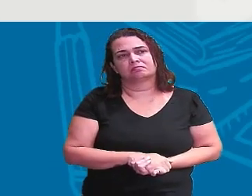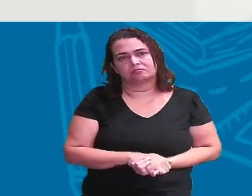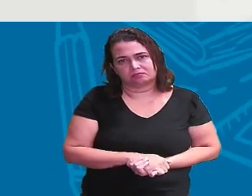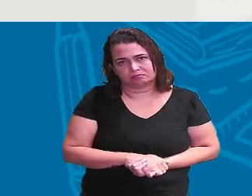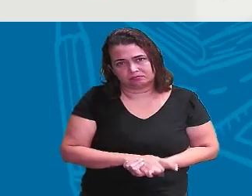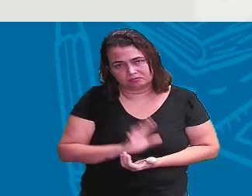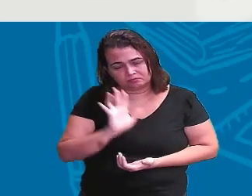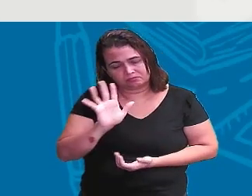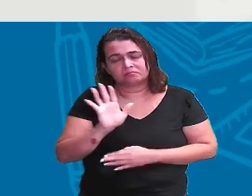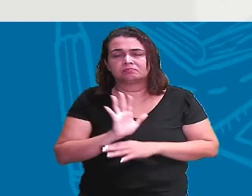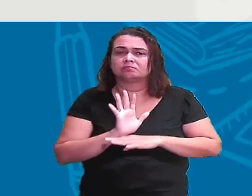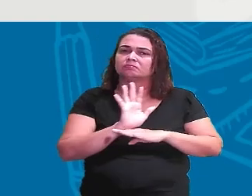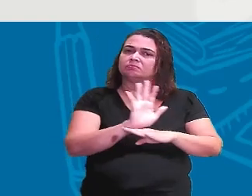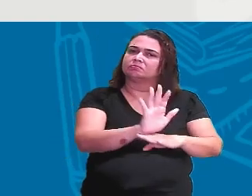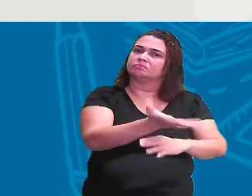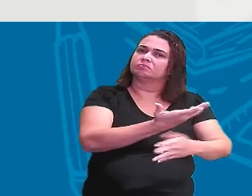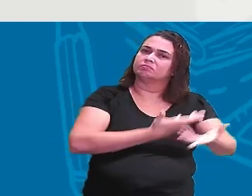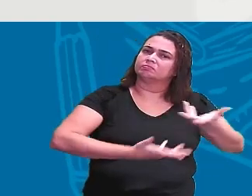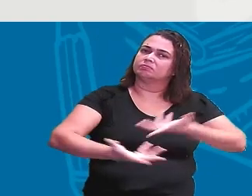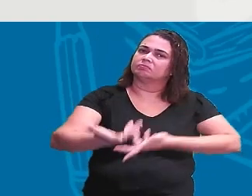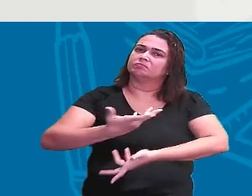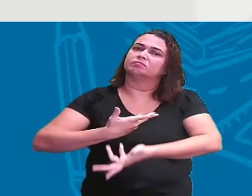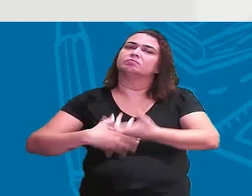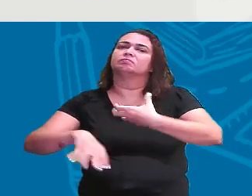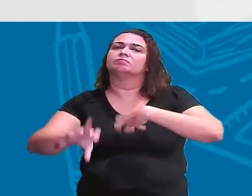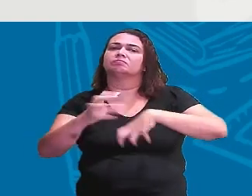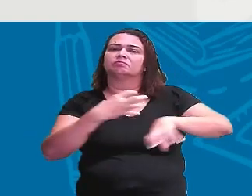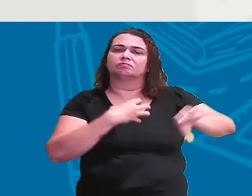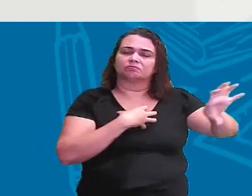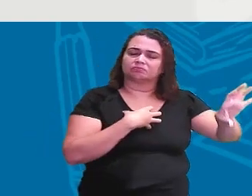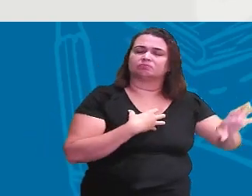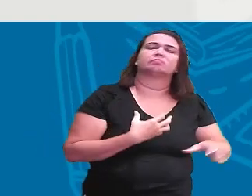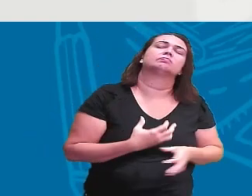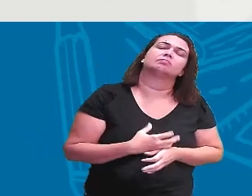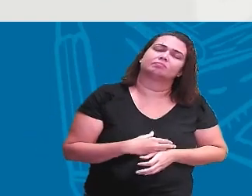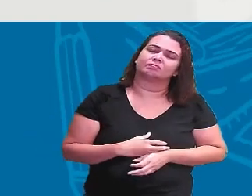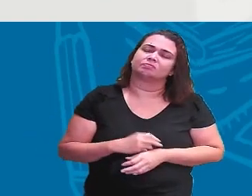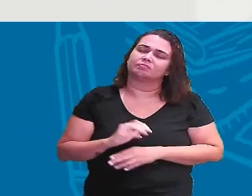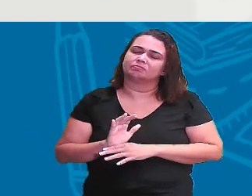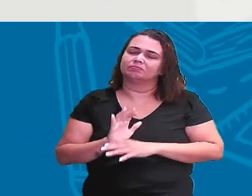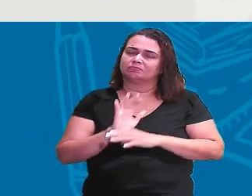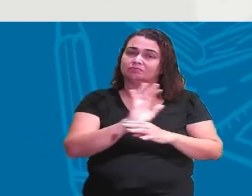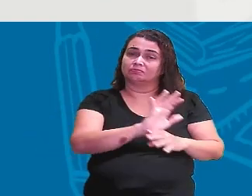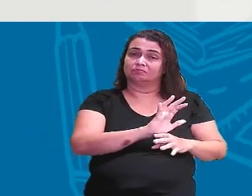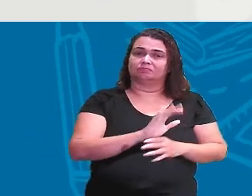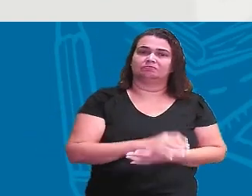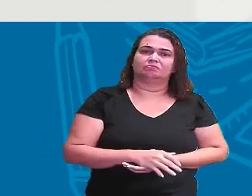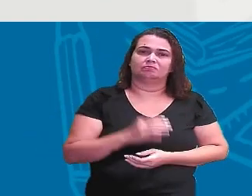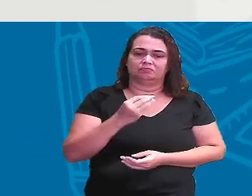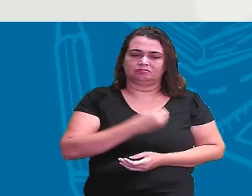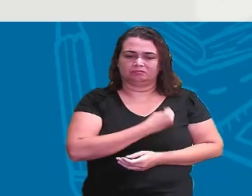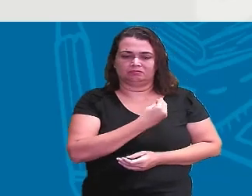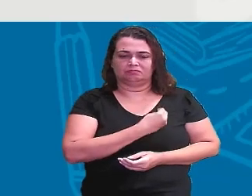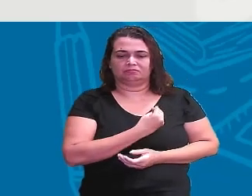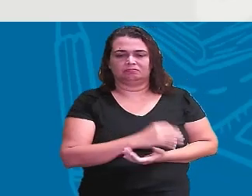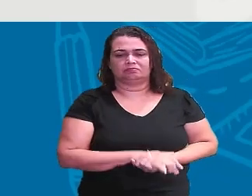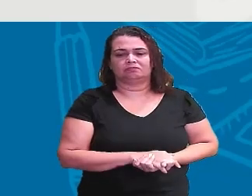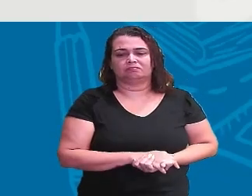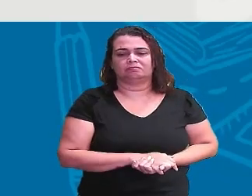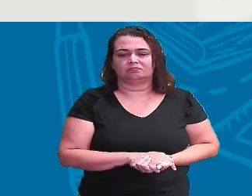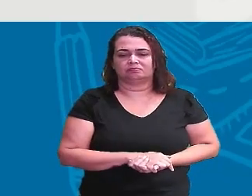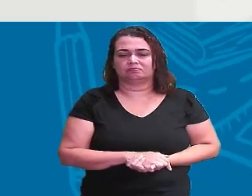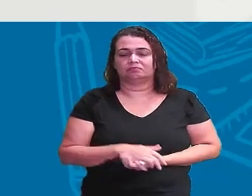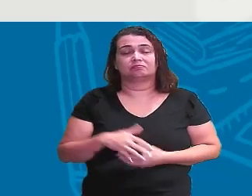de solidariedade com o nosso próximo e pode, sim, salvar vidas, tá certo? Então, depois